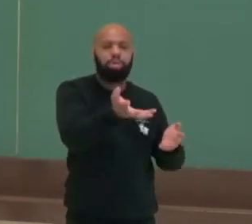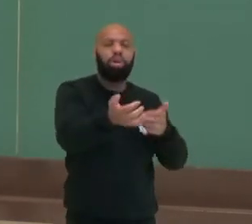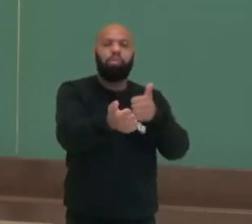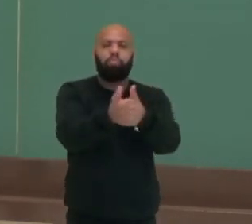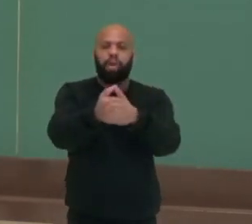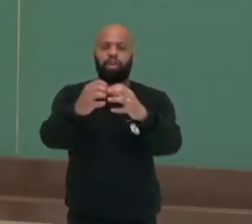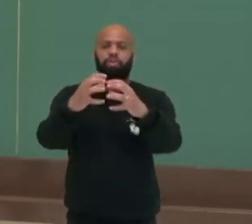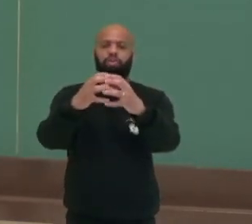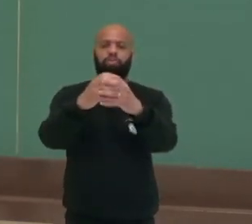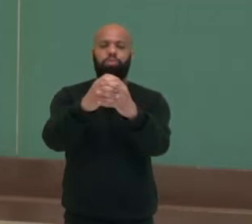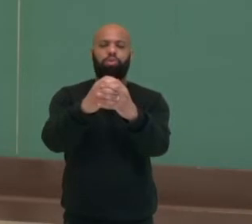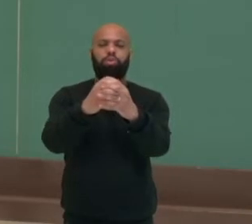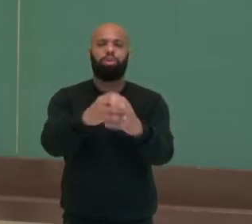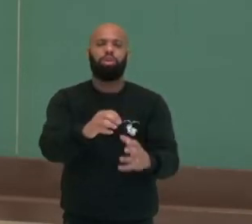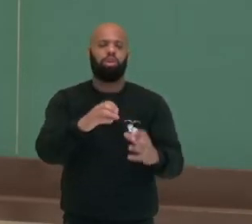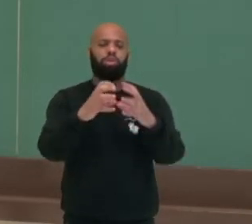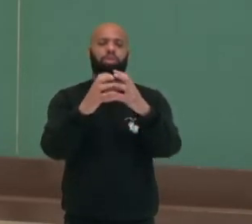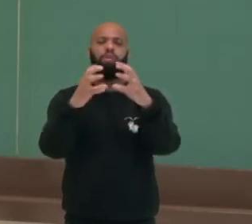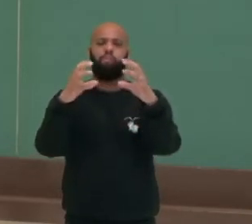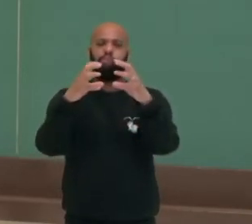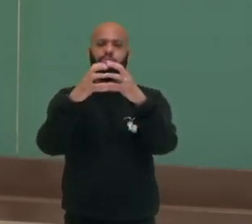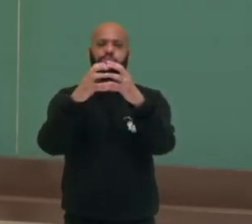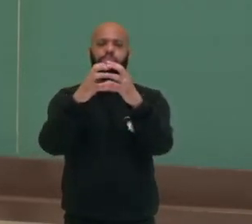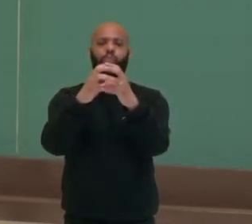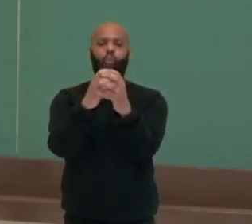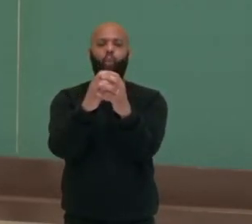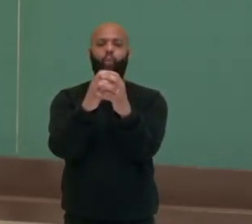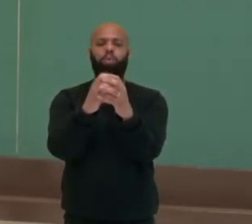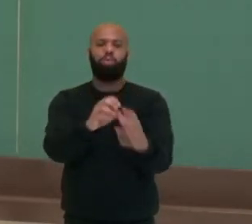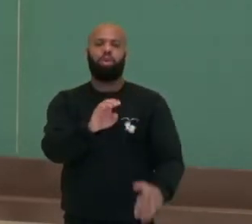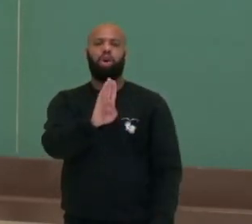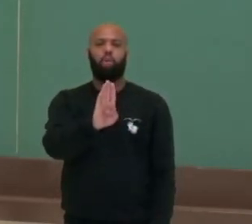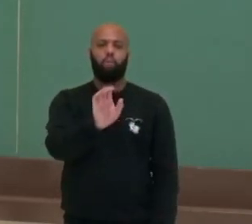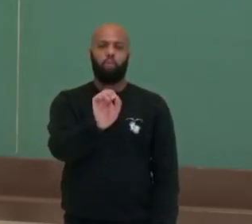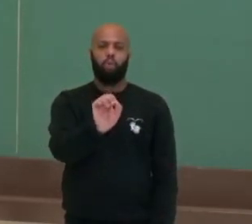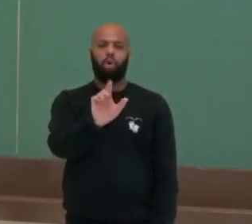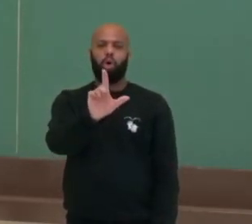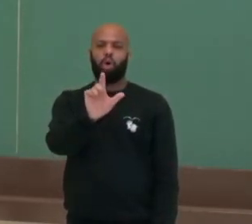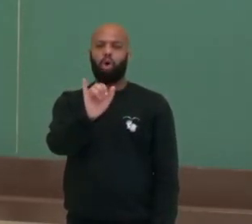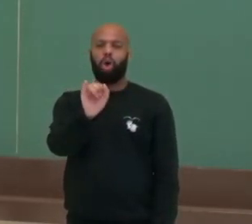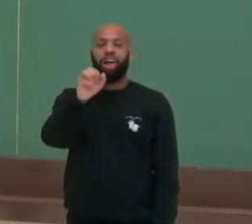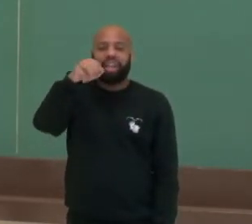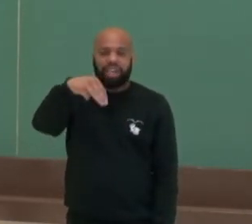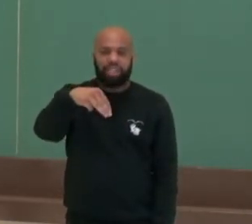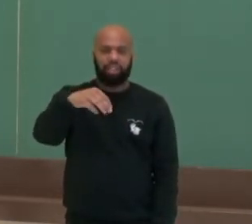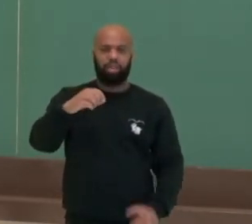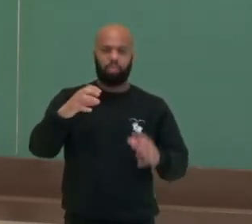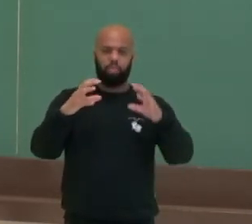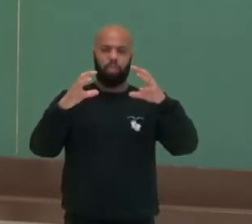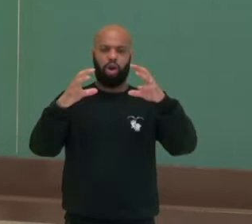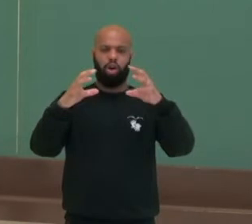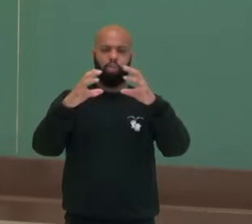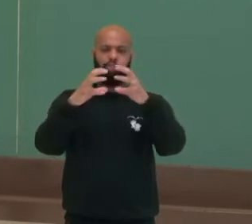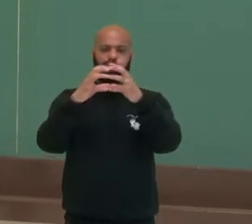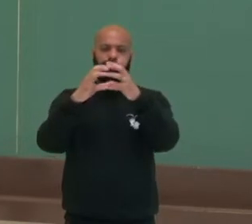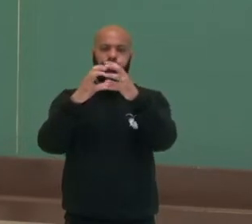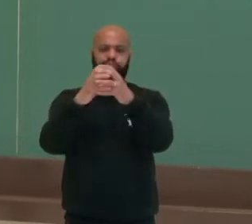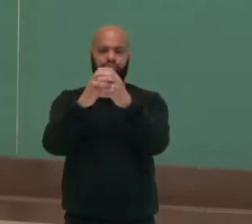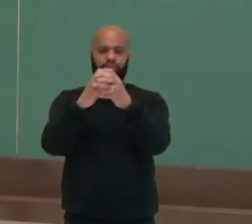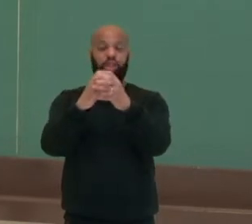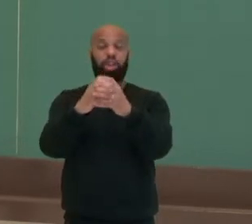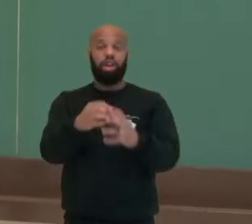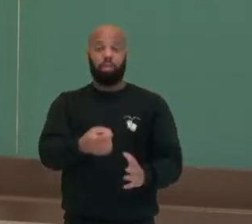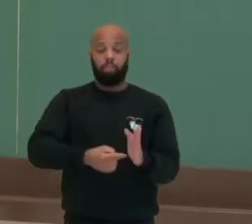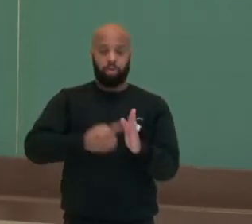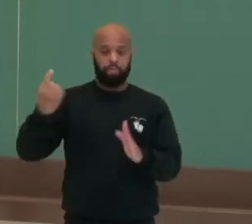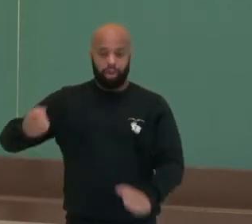possível do bolim ou do balim. O bolim ou balim é aquela bolinha menor, né, que é lançada primeiro